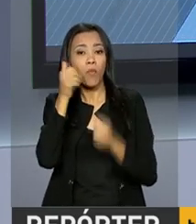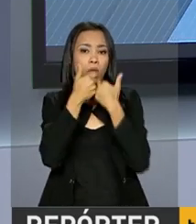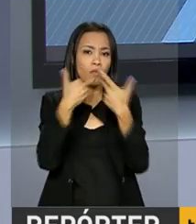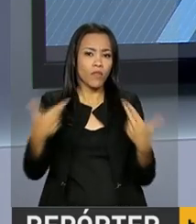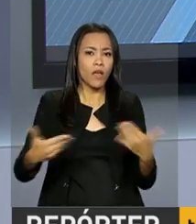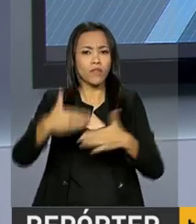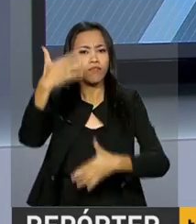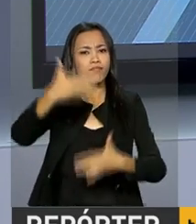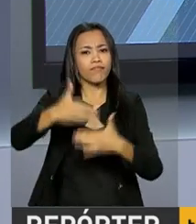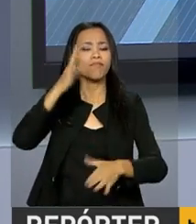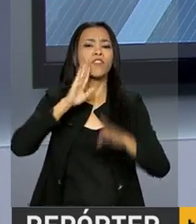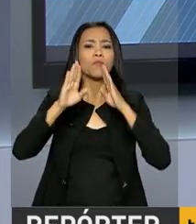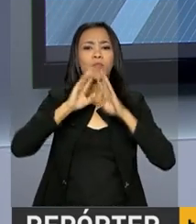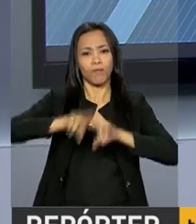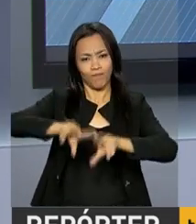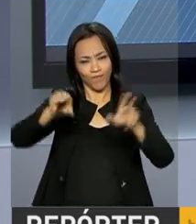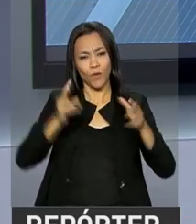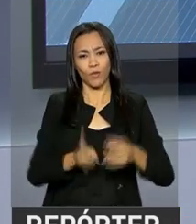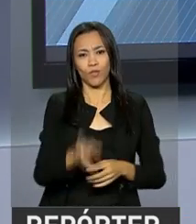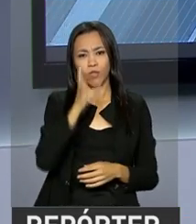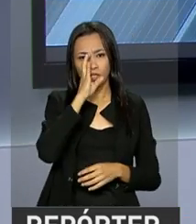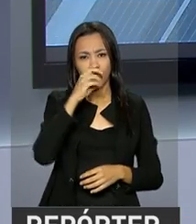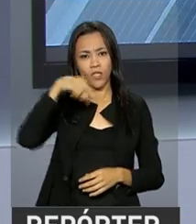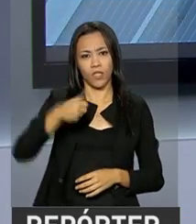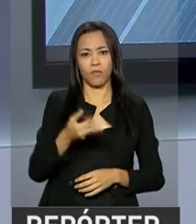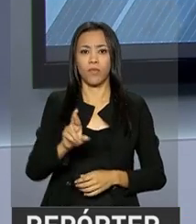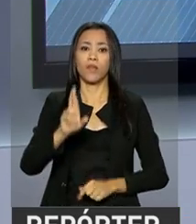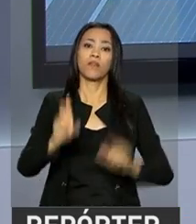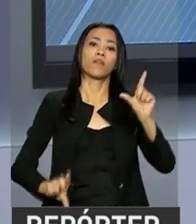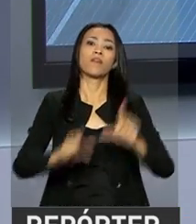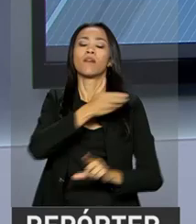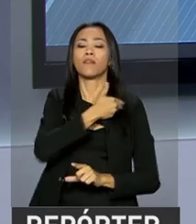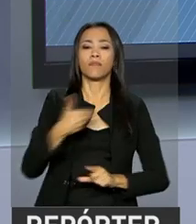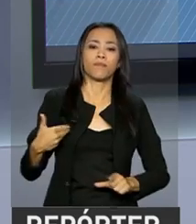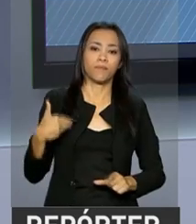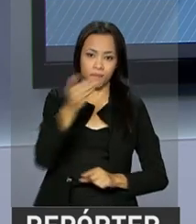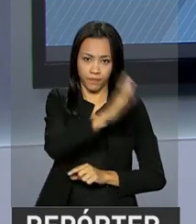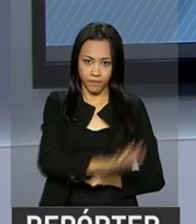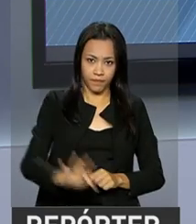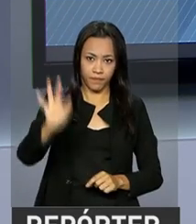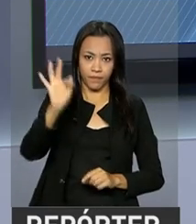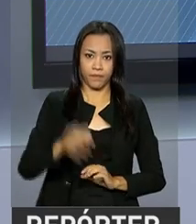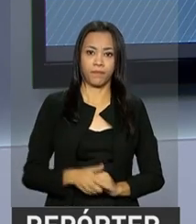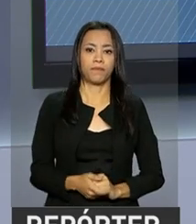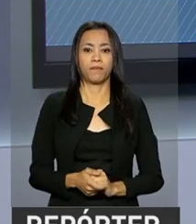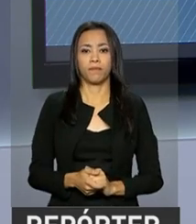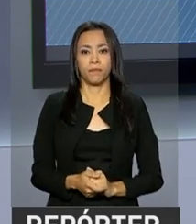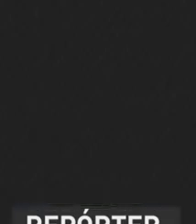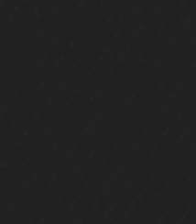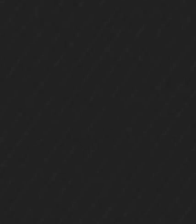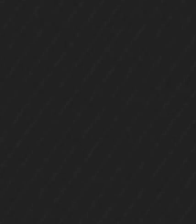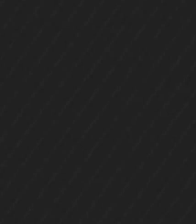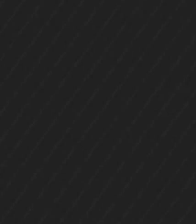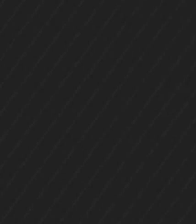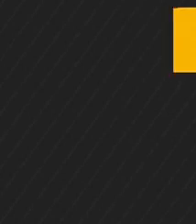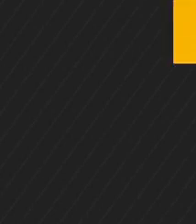novidades em nossas redes sociais Continue com a gente aqui na NBR a TV do Governo Federal